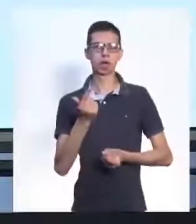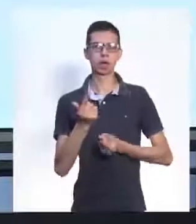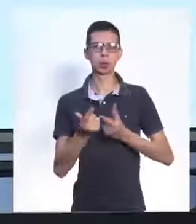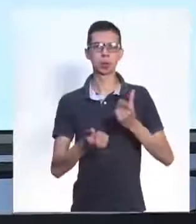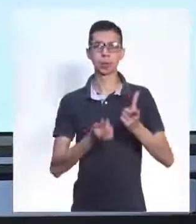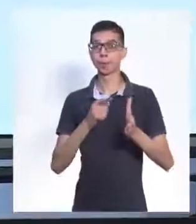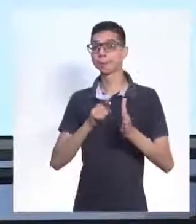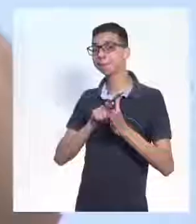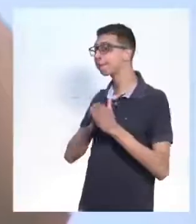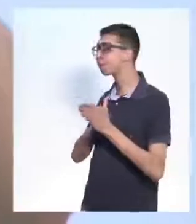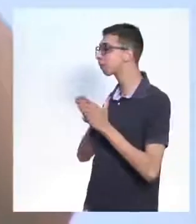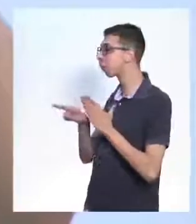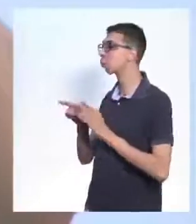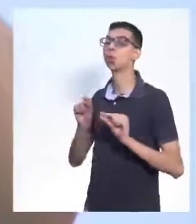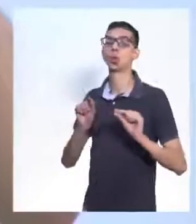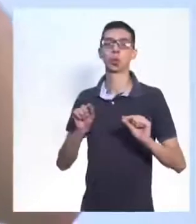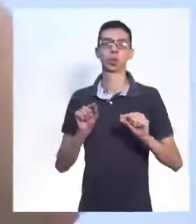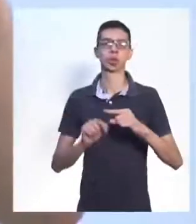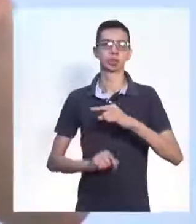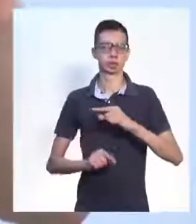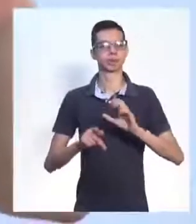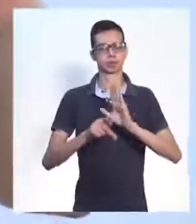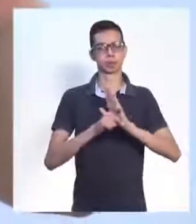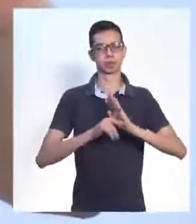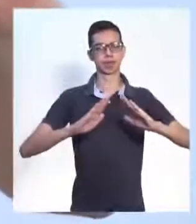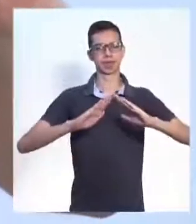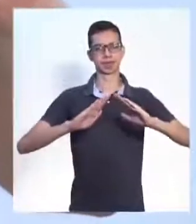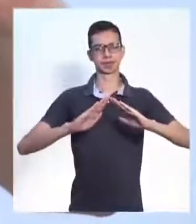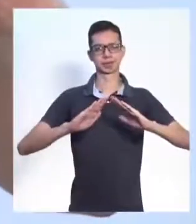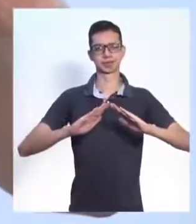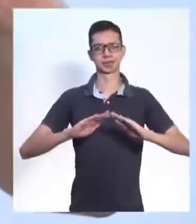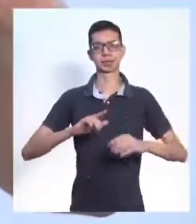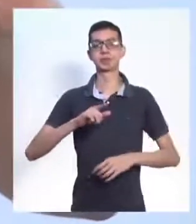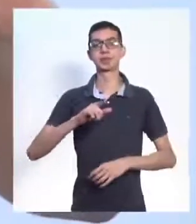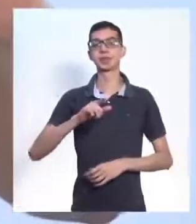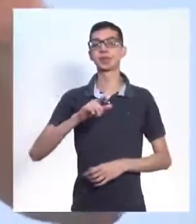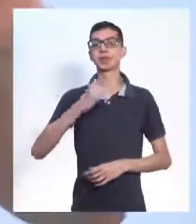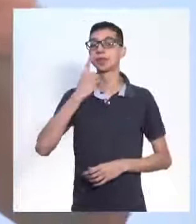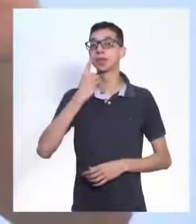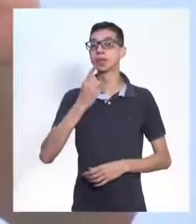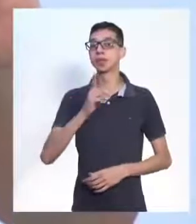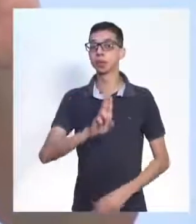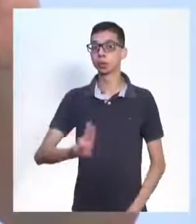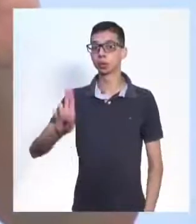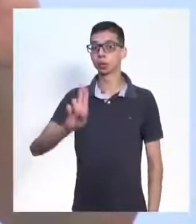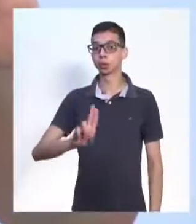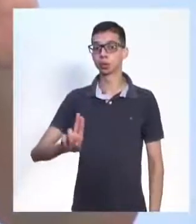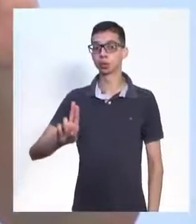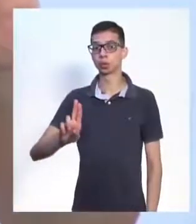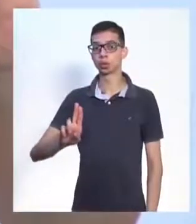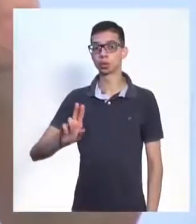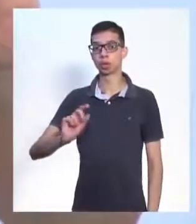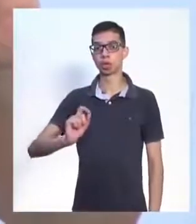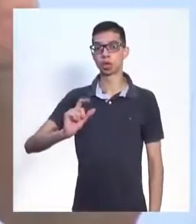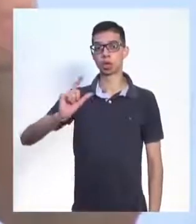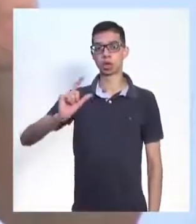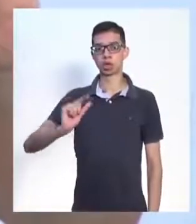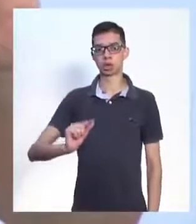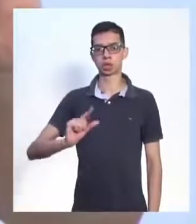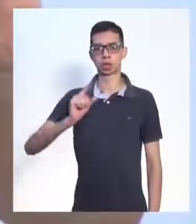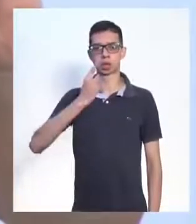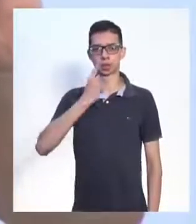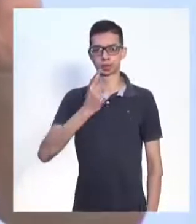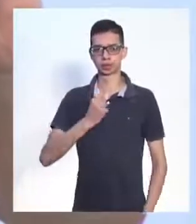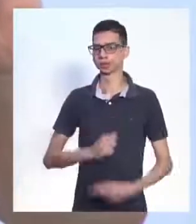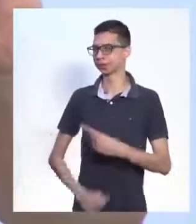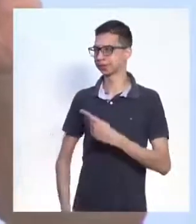daqui é um termômetro caseiro. Então, é um termômetro caseiro, quando você coloca aqui, ó, ele aumenta e diminui a temperatura. Estou segurando